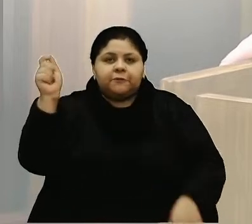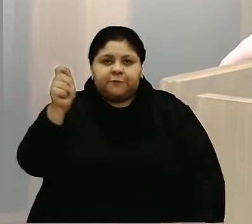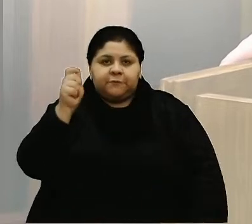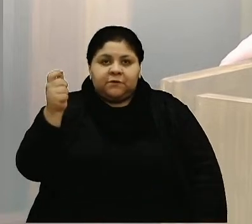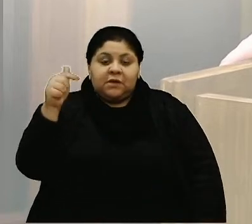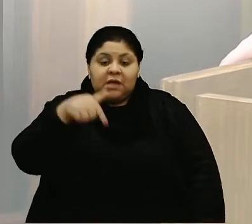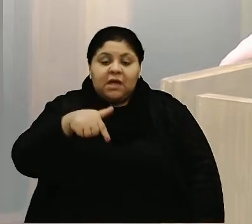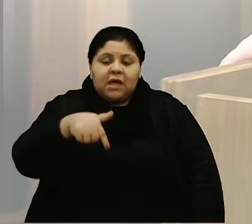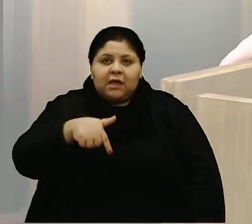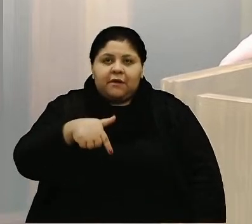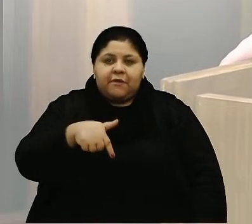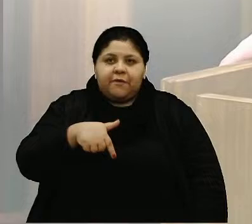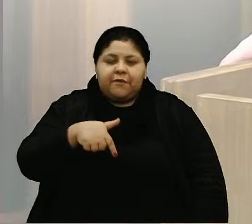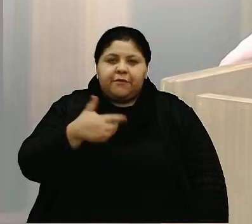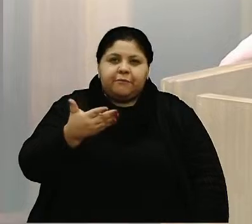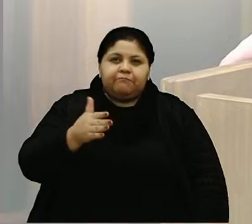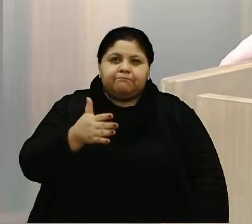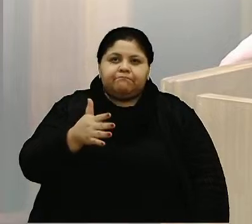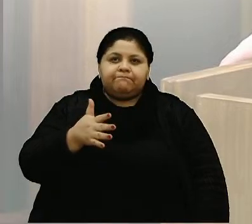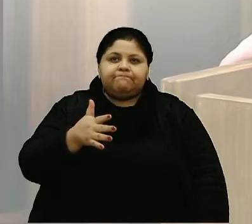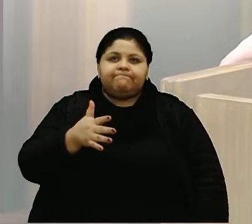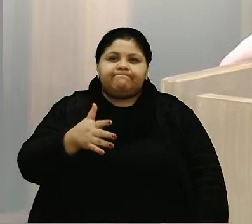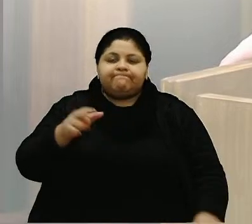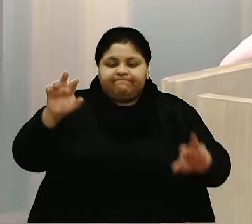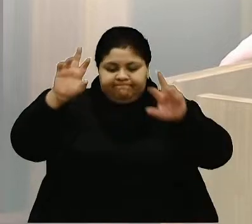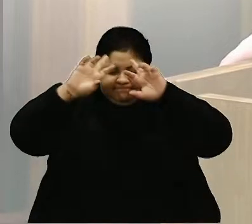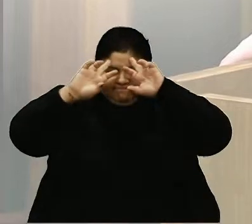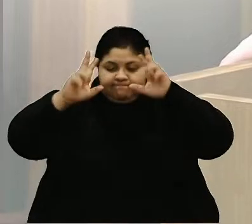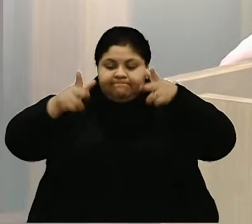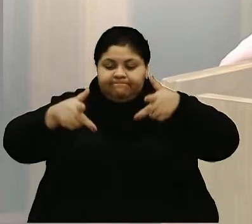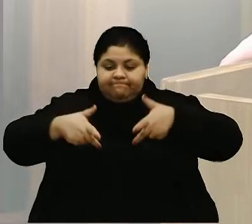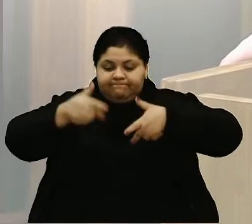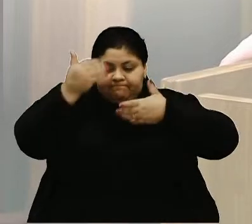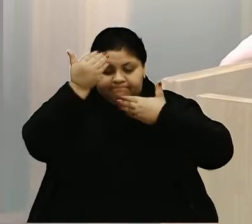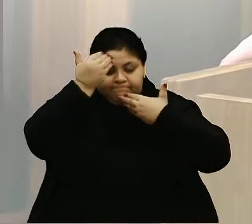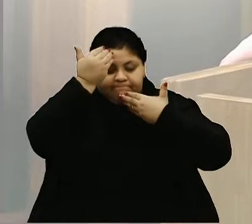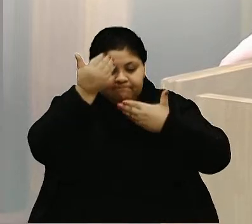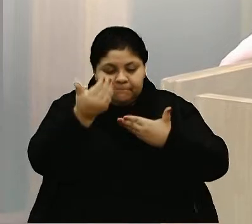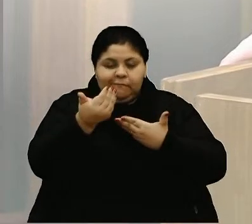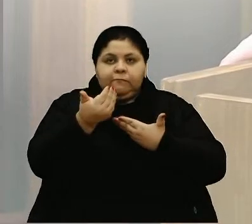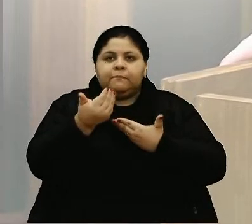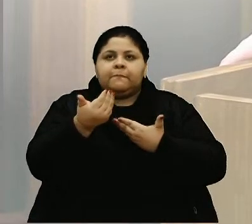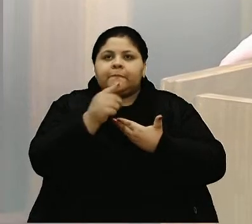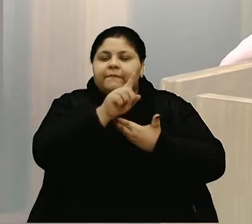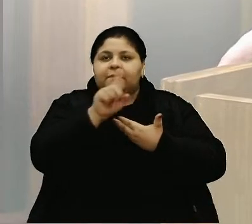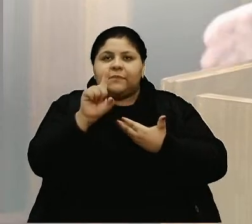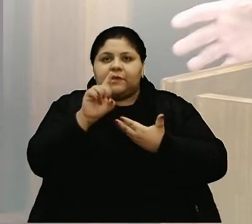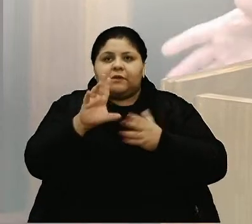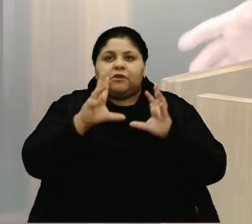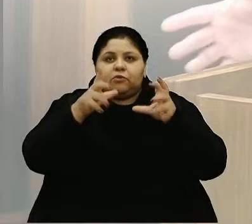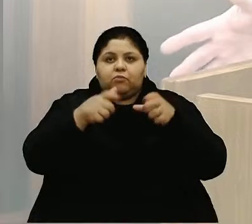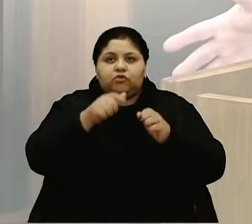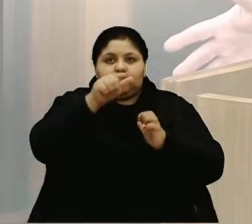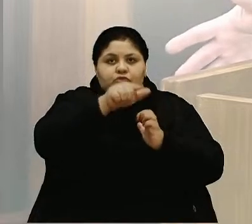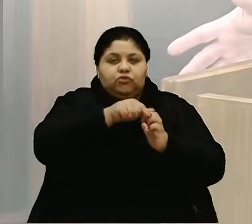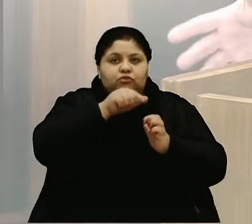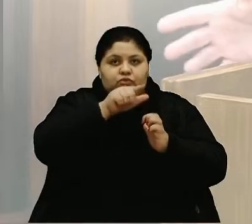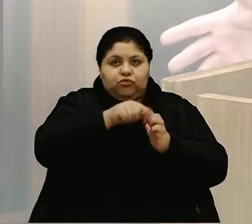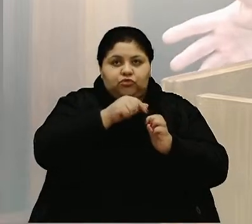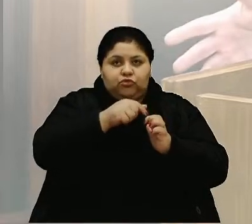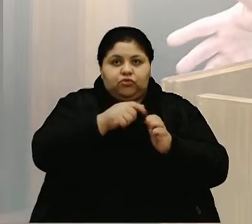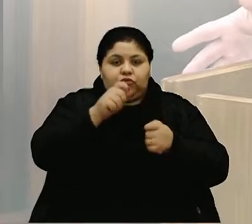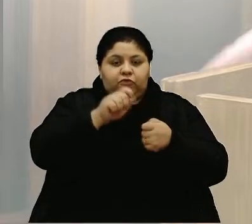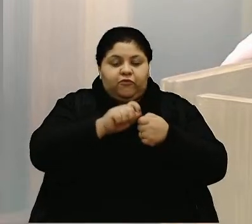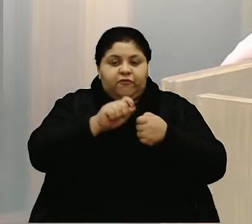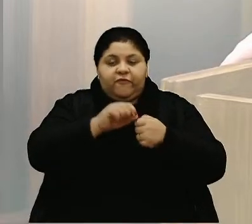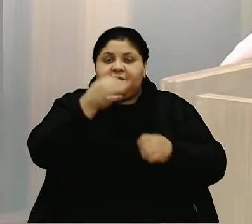gente faz um grande reconhecimento e agradecimento, não somente por tudo que a empresa gera e faz em nosso município